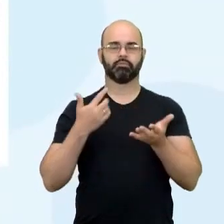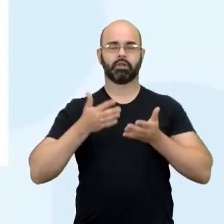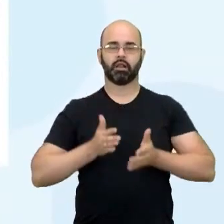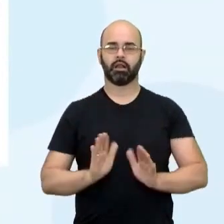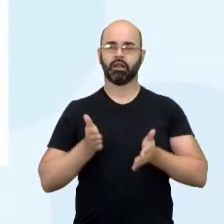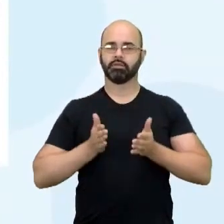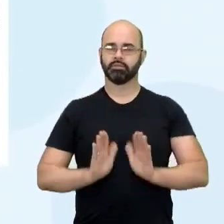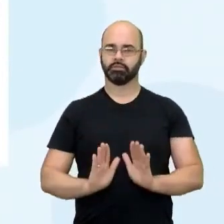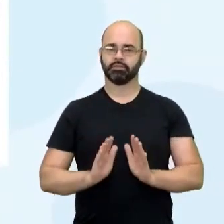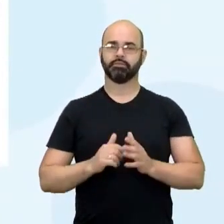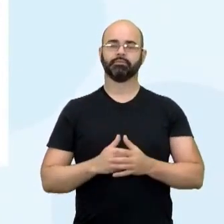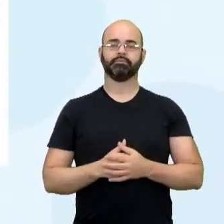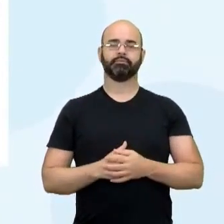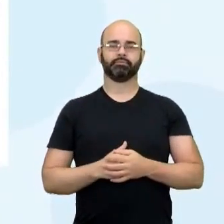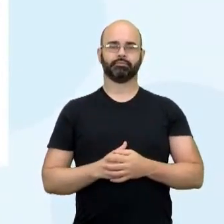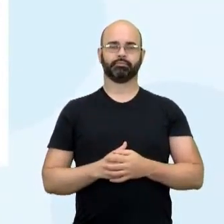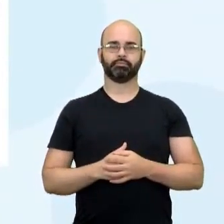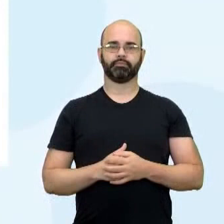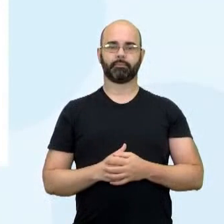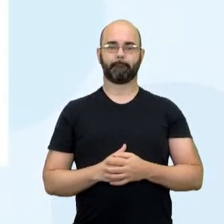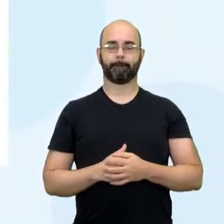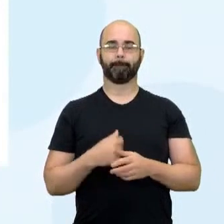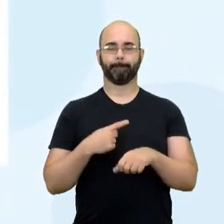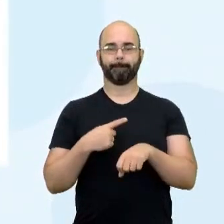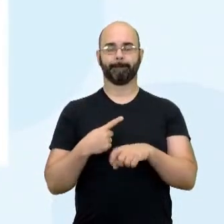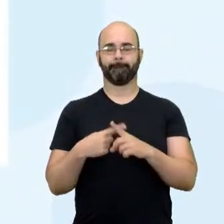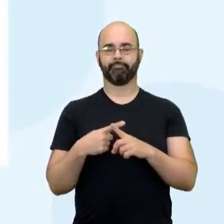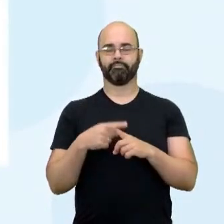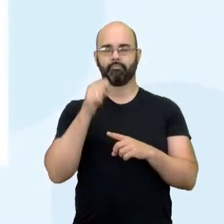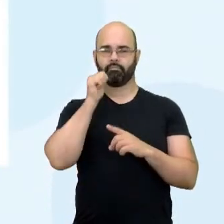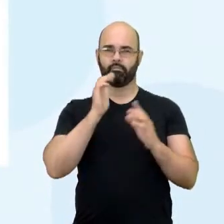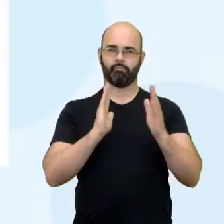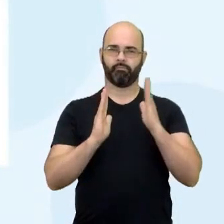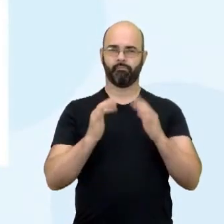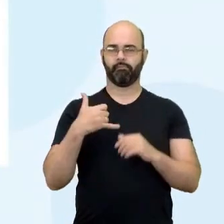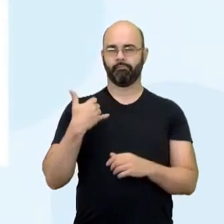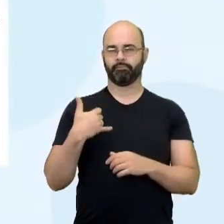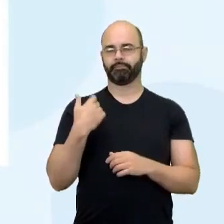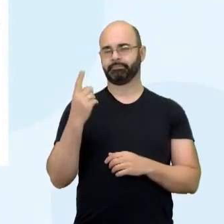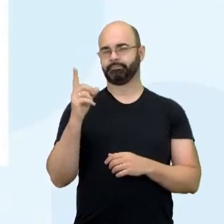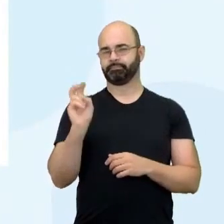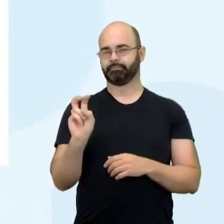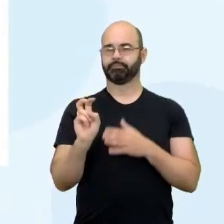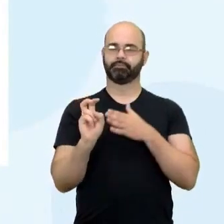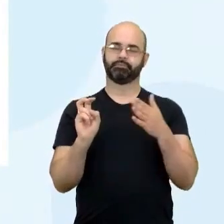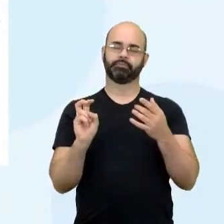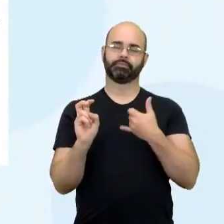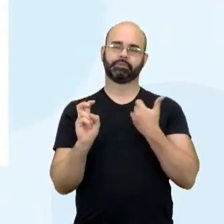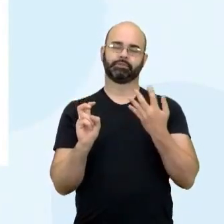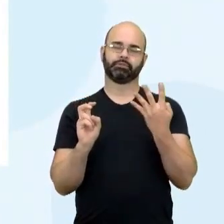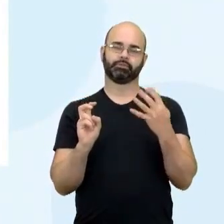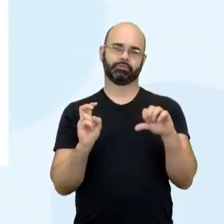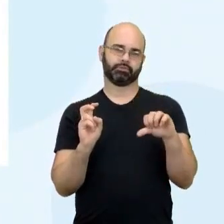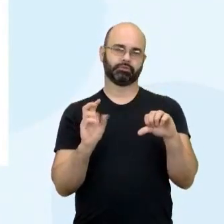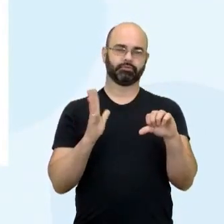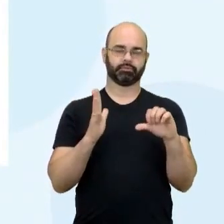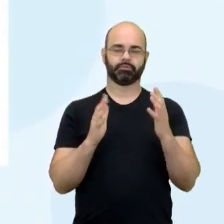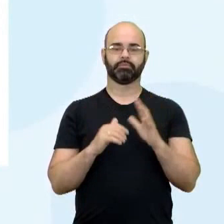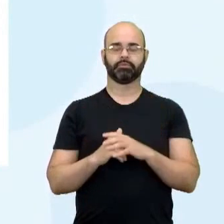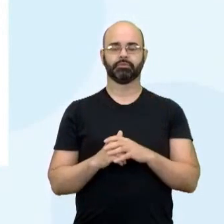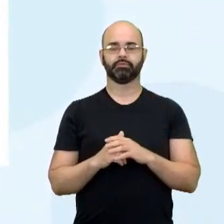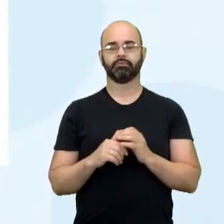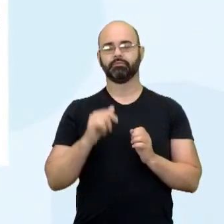é o período de fecundação da mulher entre 15 e 49 anos. Né? Países aí